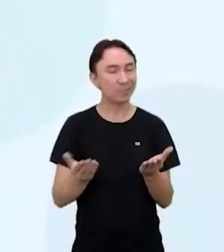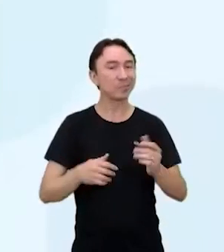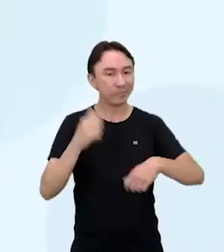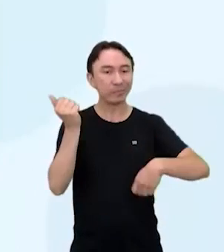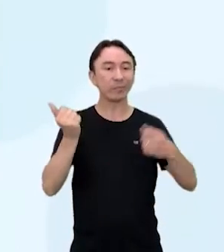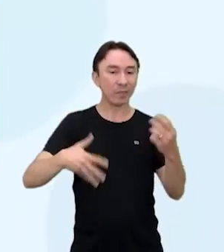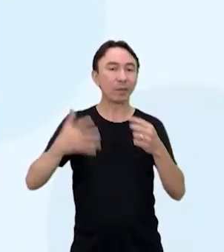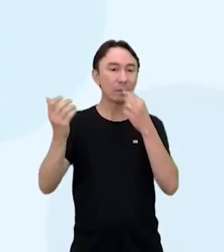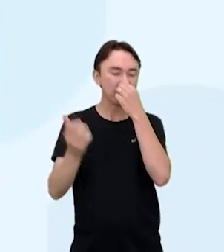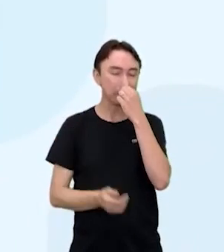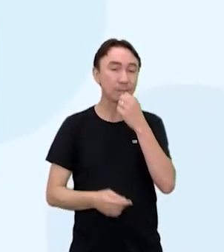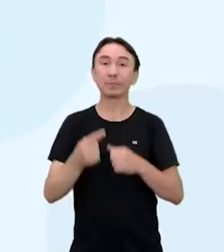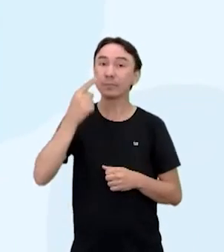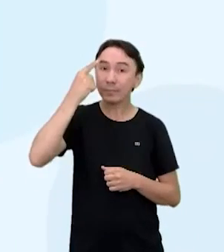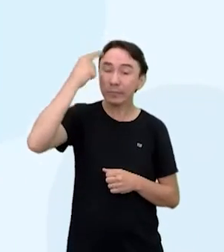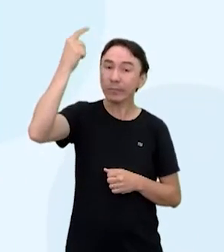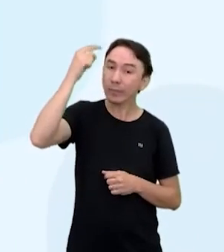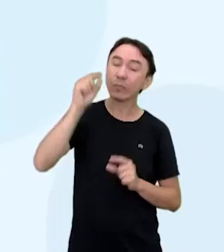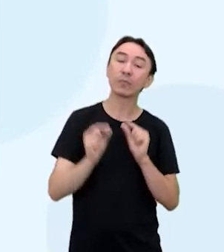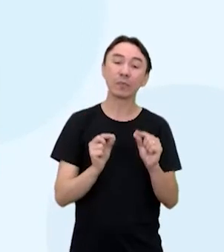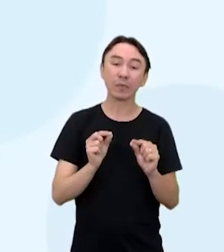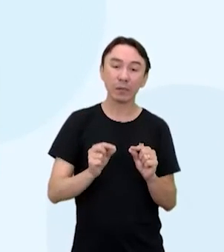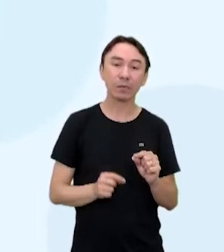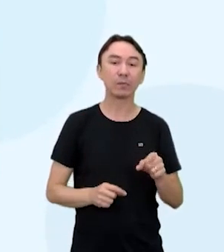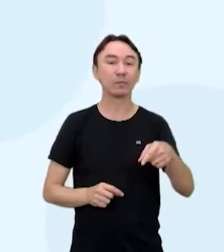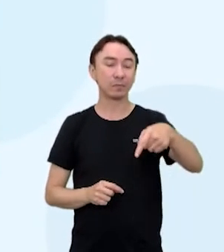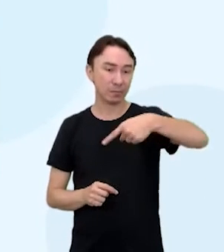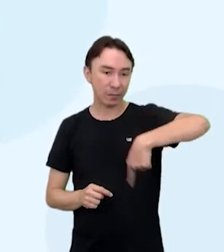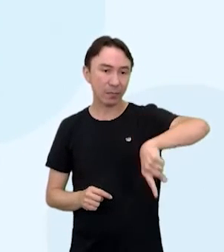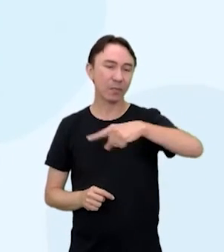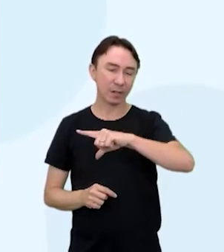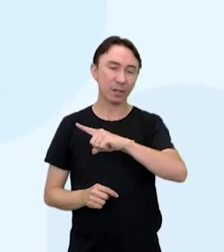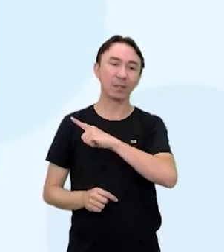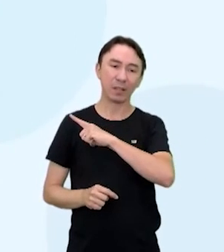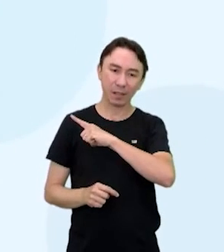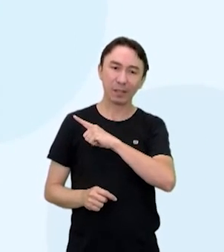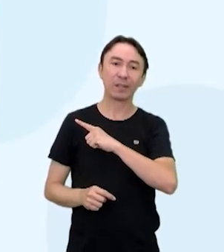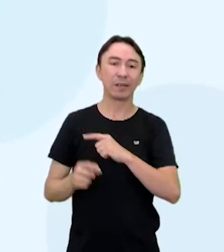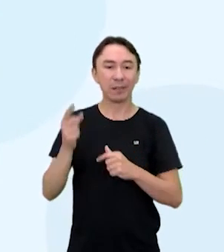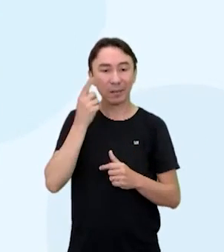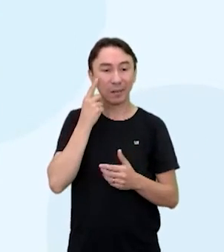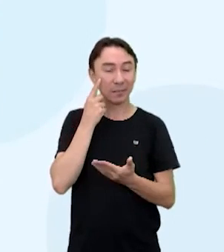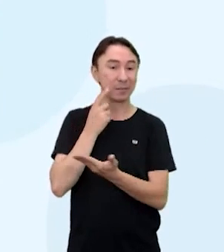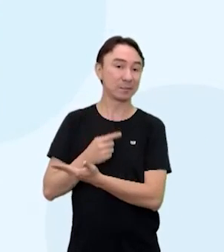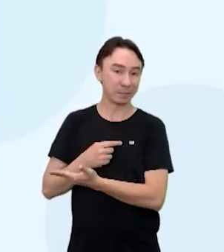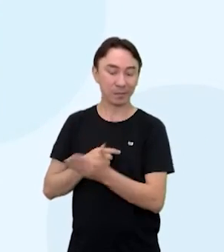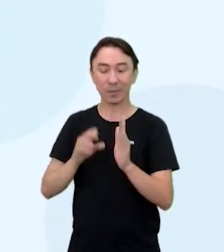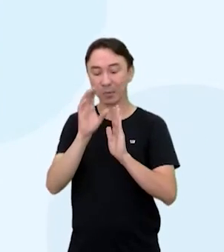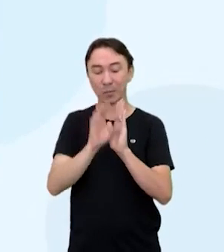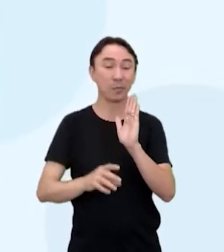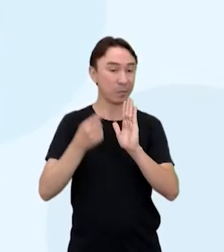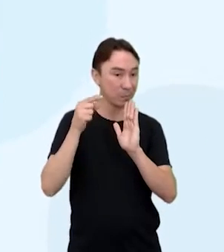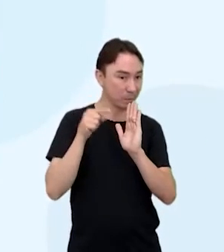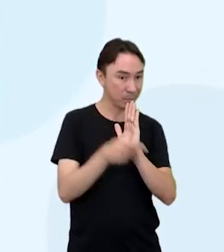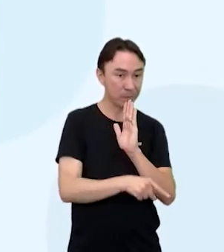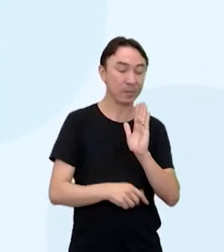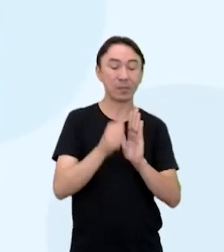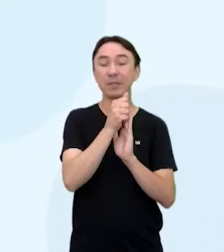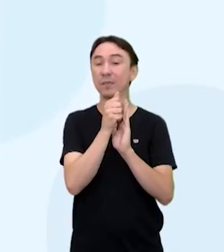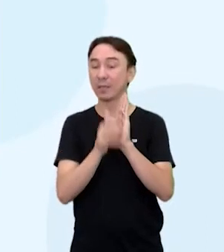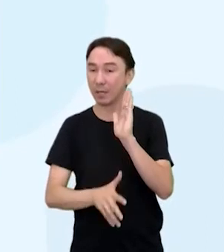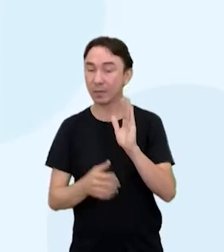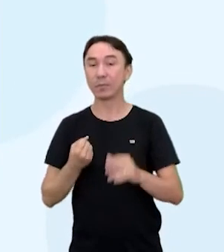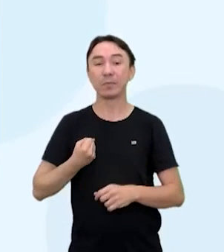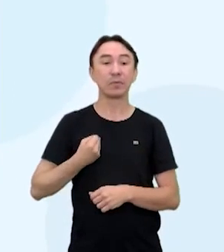aqui só para relembrar, né? Nós estamos nos aprofundamentos curriculares, estamos aqui na nossa atividade 2,